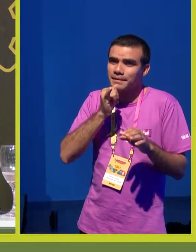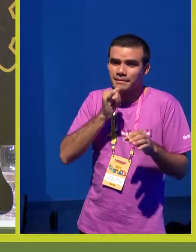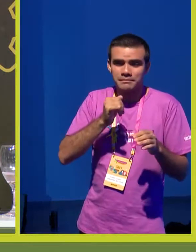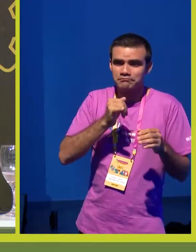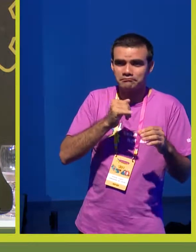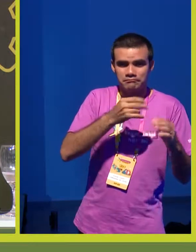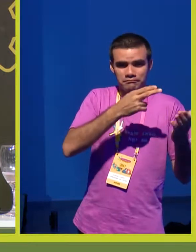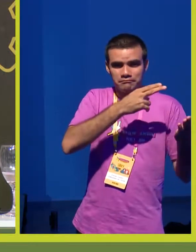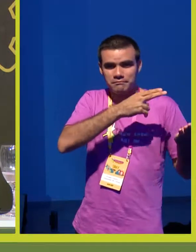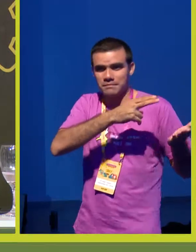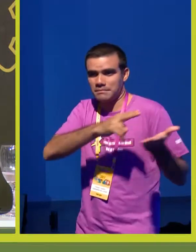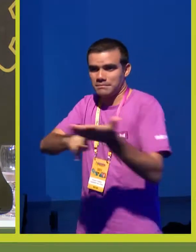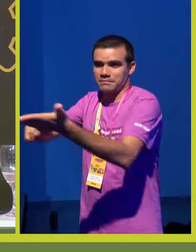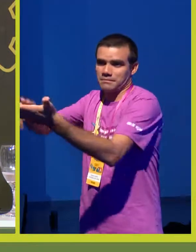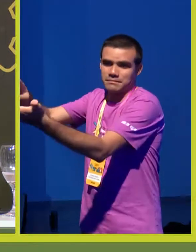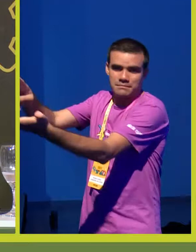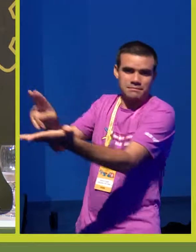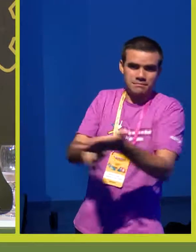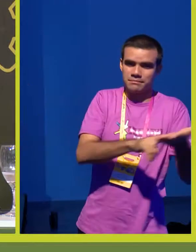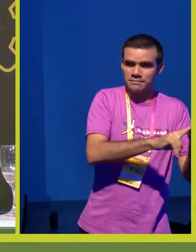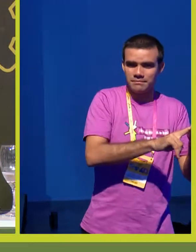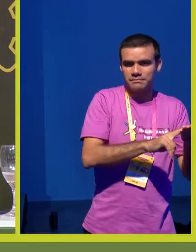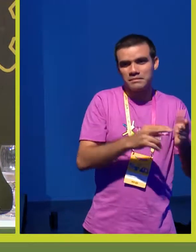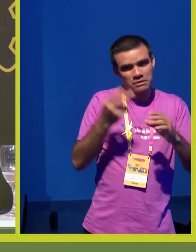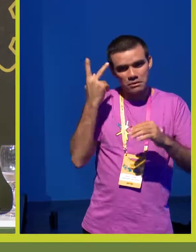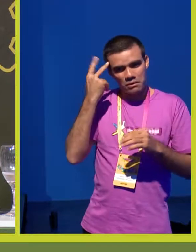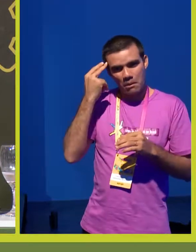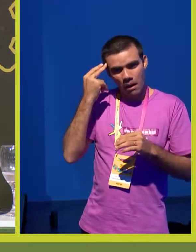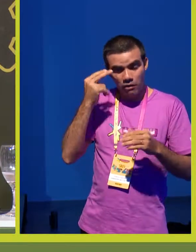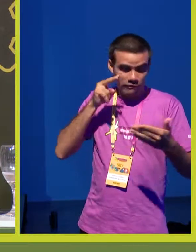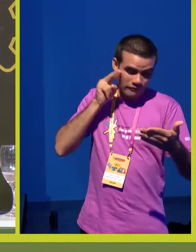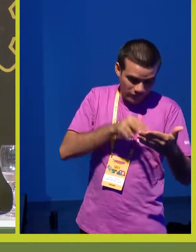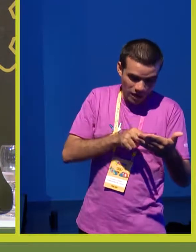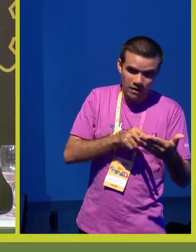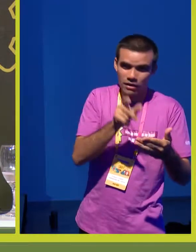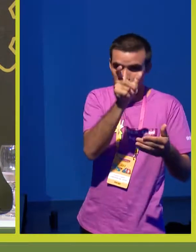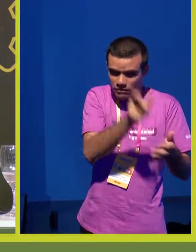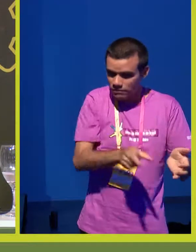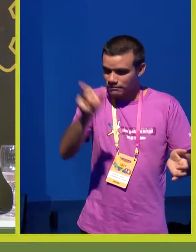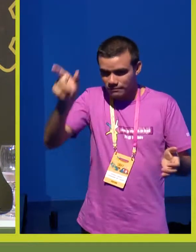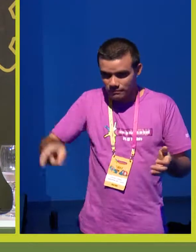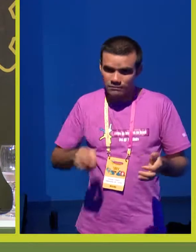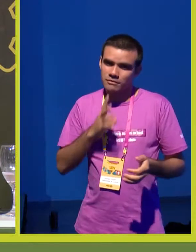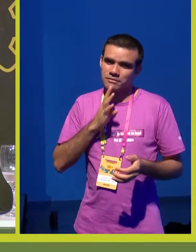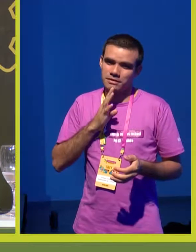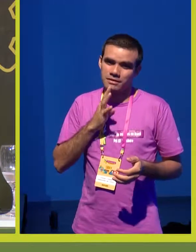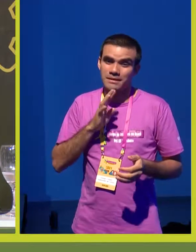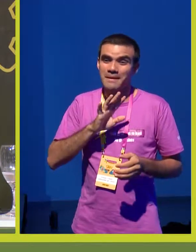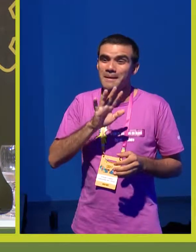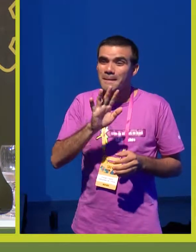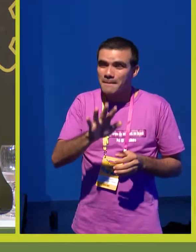isso todo mundo podia ver. Mas, hoje em dia, se a gente for pensar o quanto,